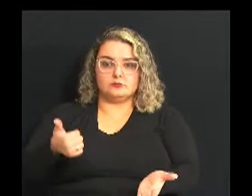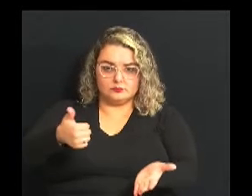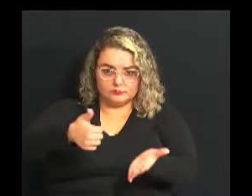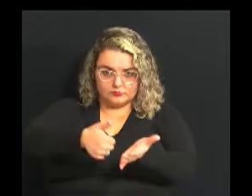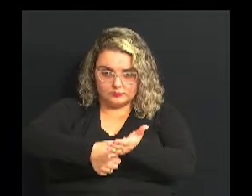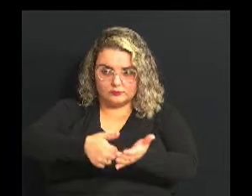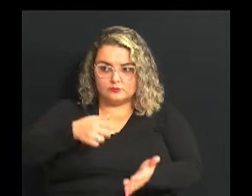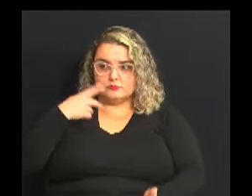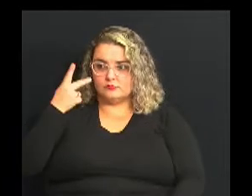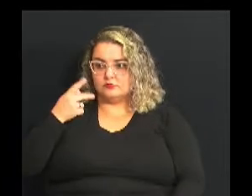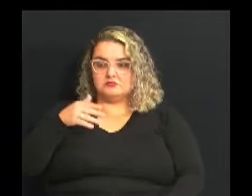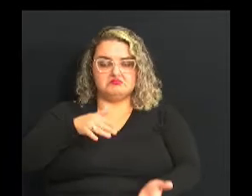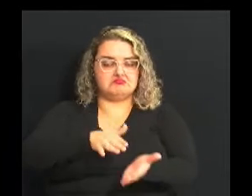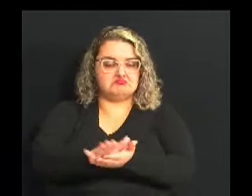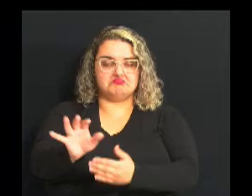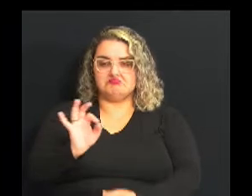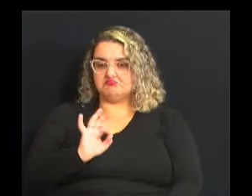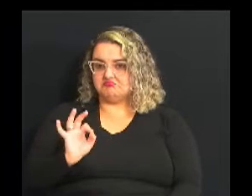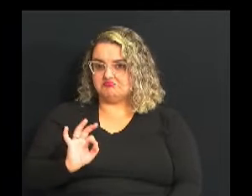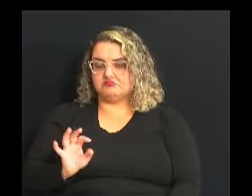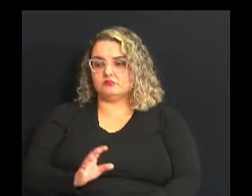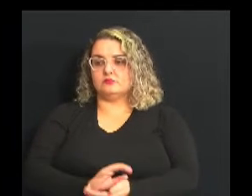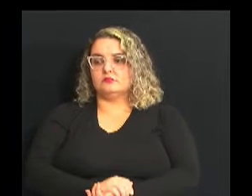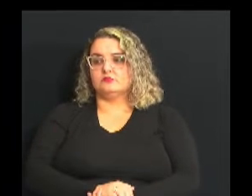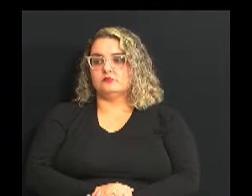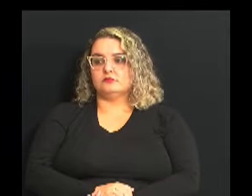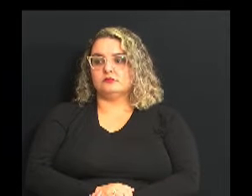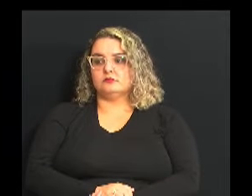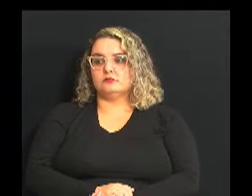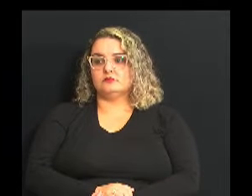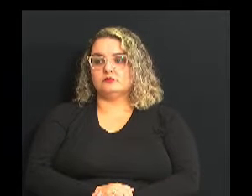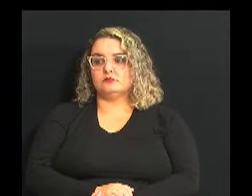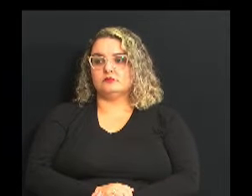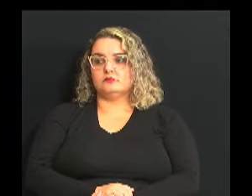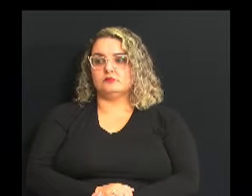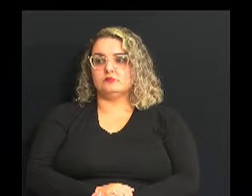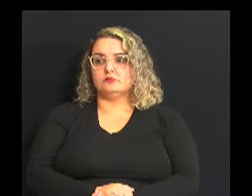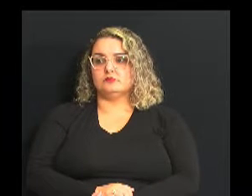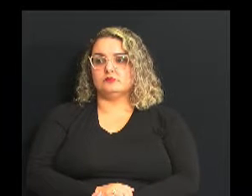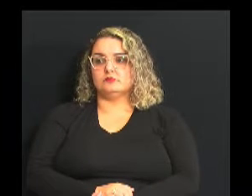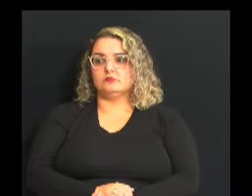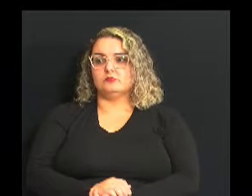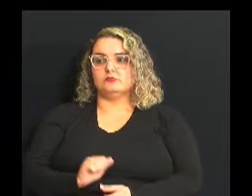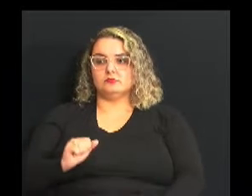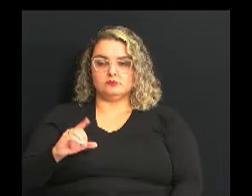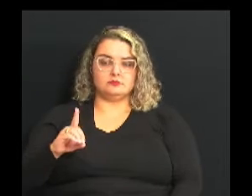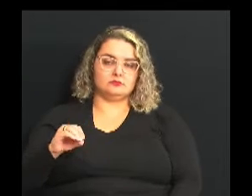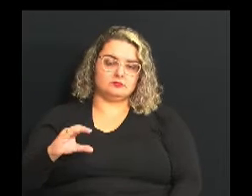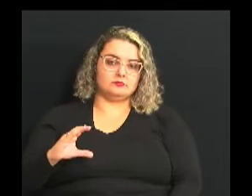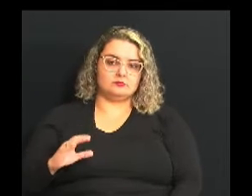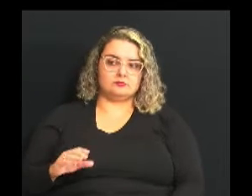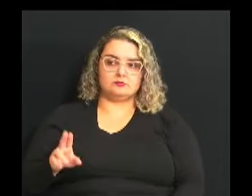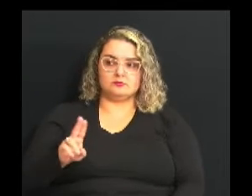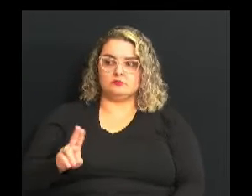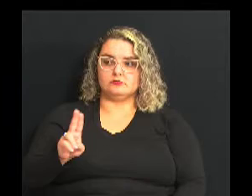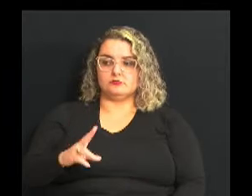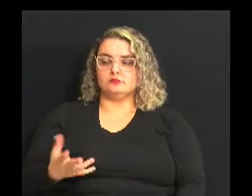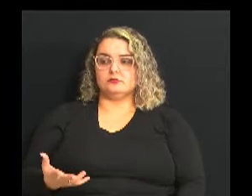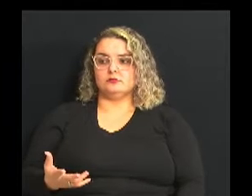imprimir qualquer tipo de papel. E o Sigadoc, ele agora, a gente está implementando uma atualização grande